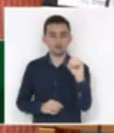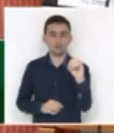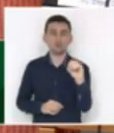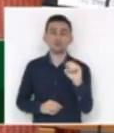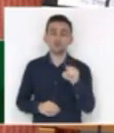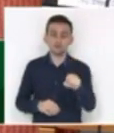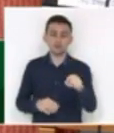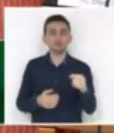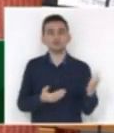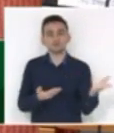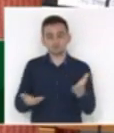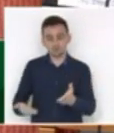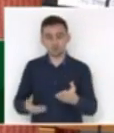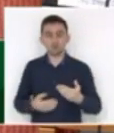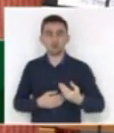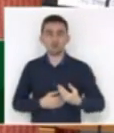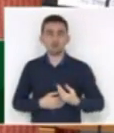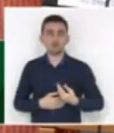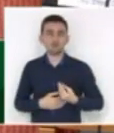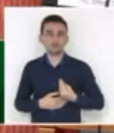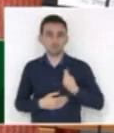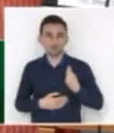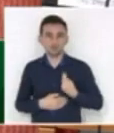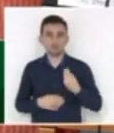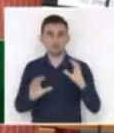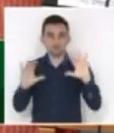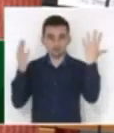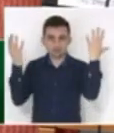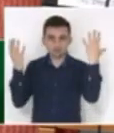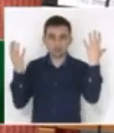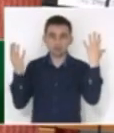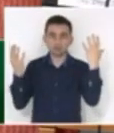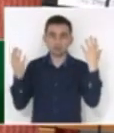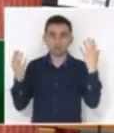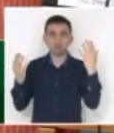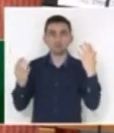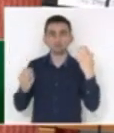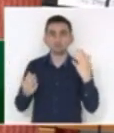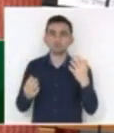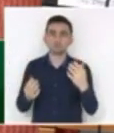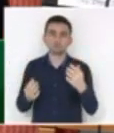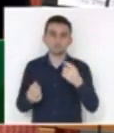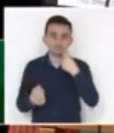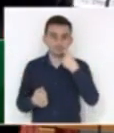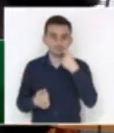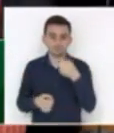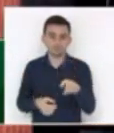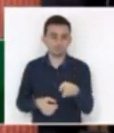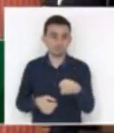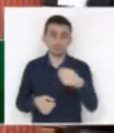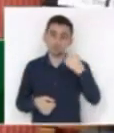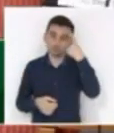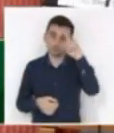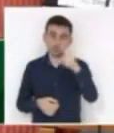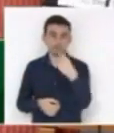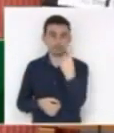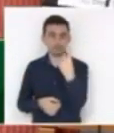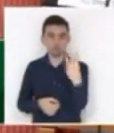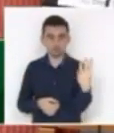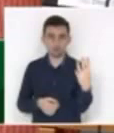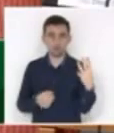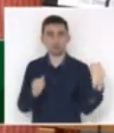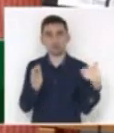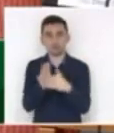festa municipal da Tainha, que acontece nos dias 13, 14, 15 e 16 de